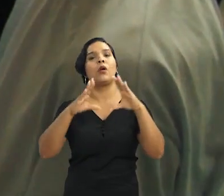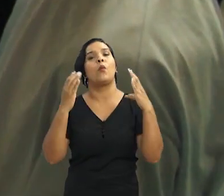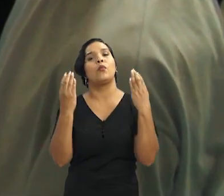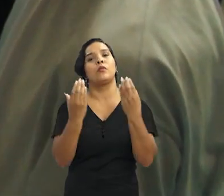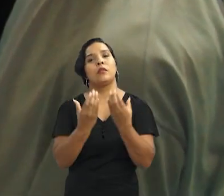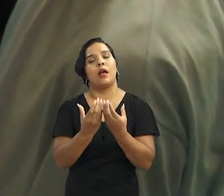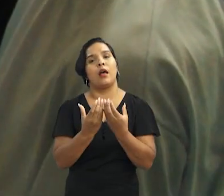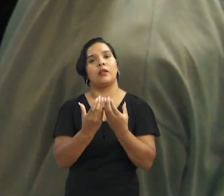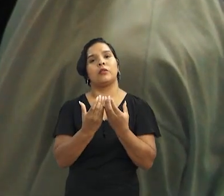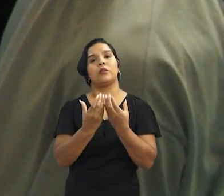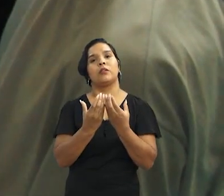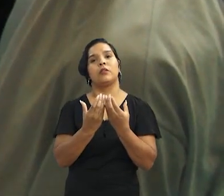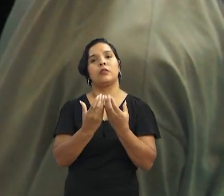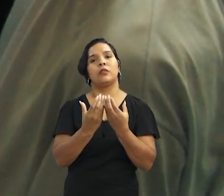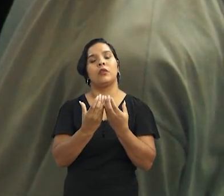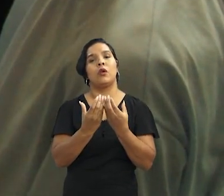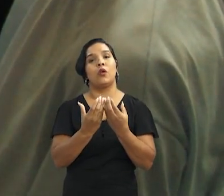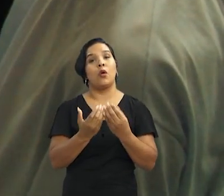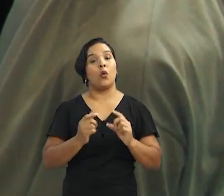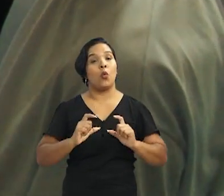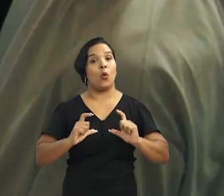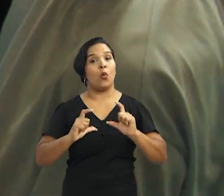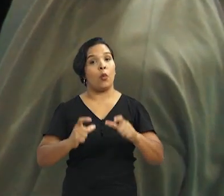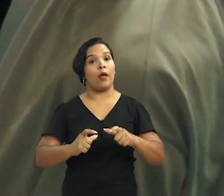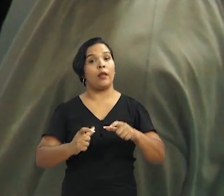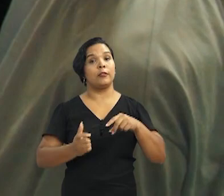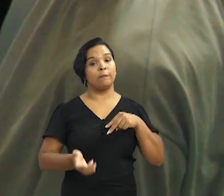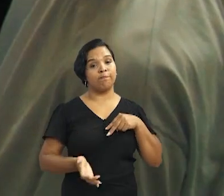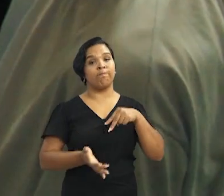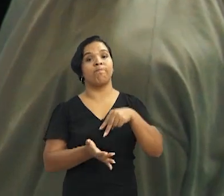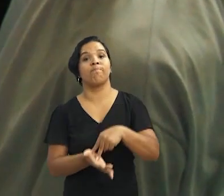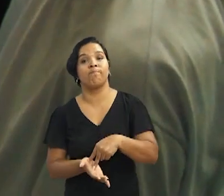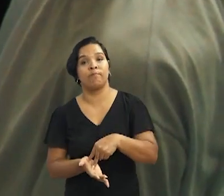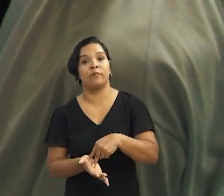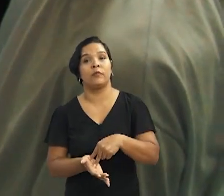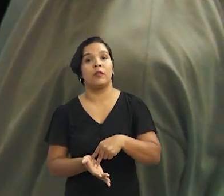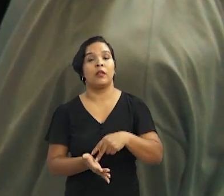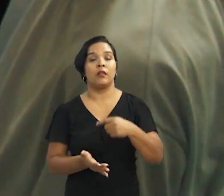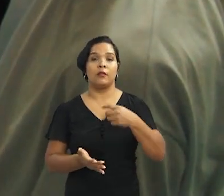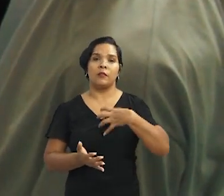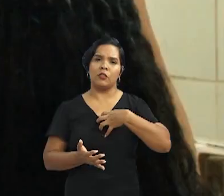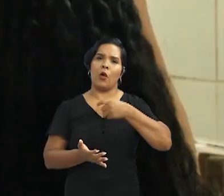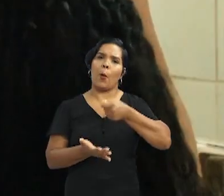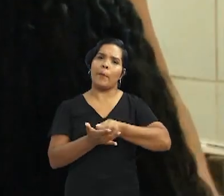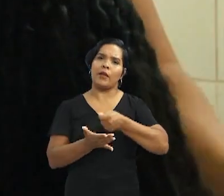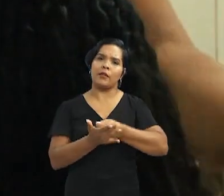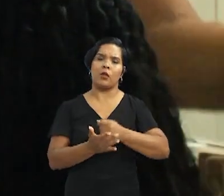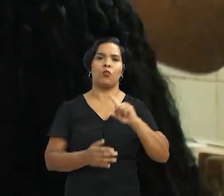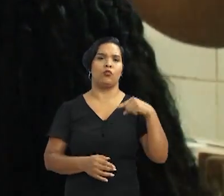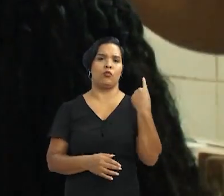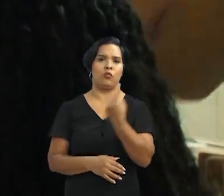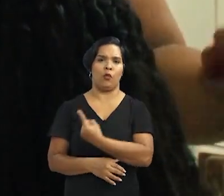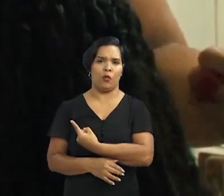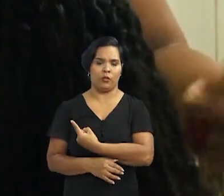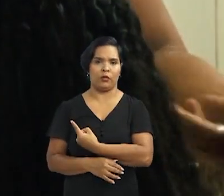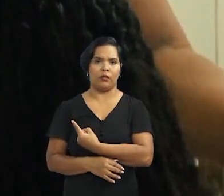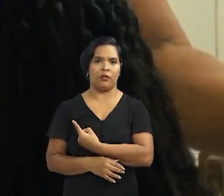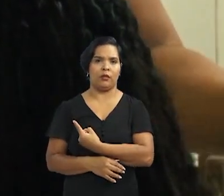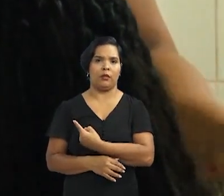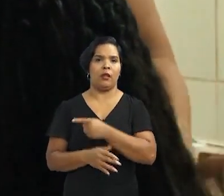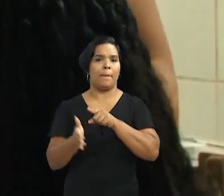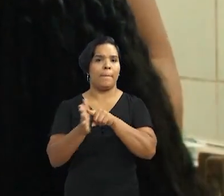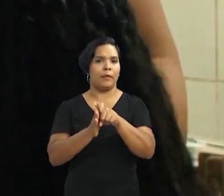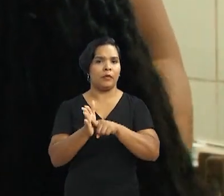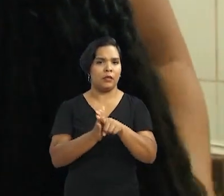precisam pensar nas comunidades quilombolas como lugares de resistência, eu acho que é uma obrigação da gente. A partir